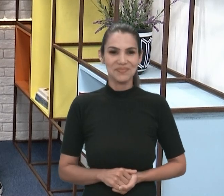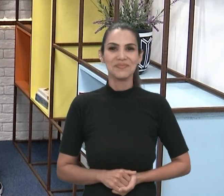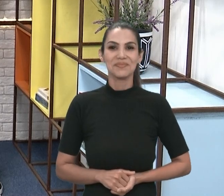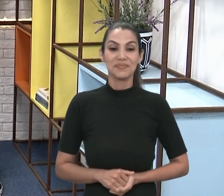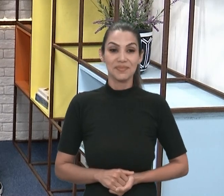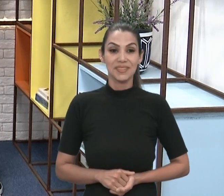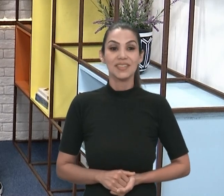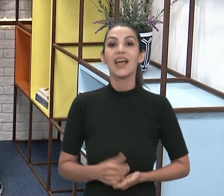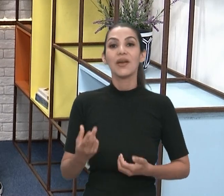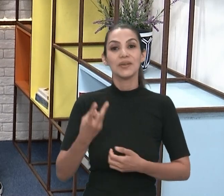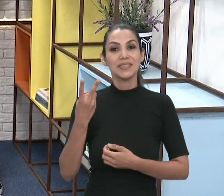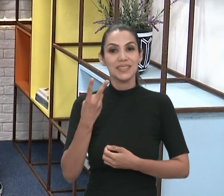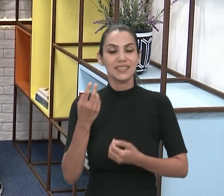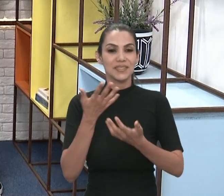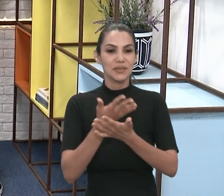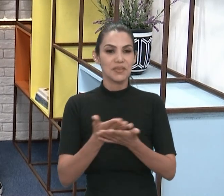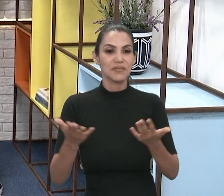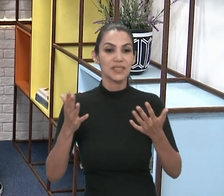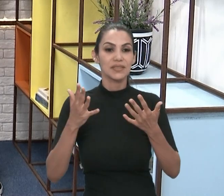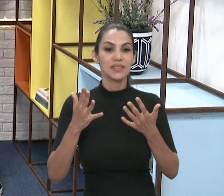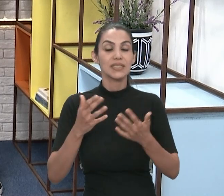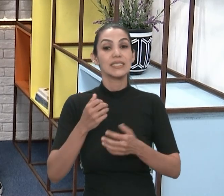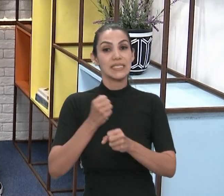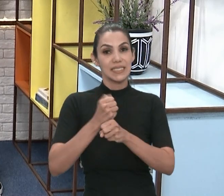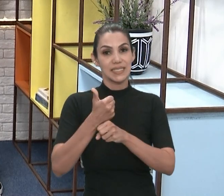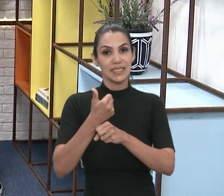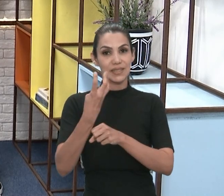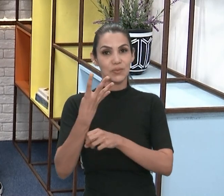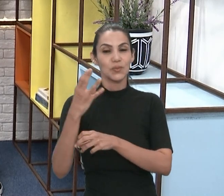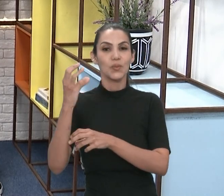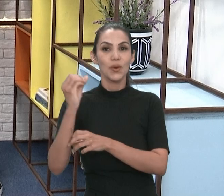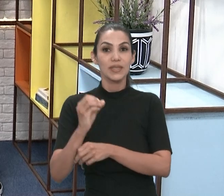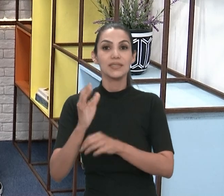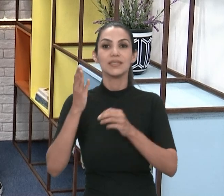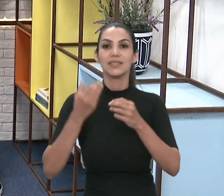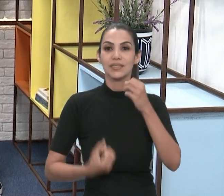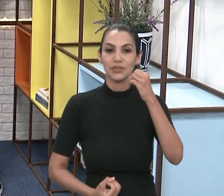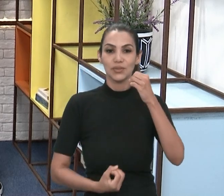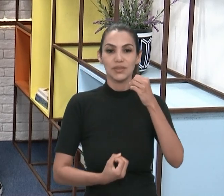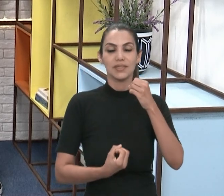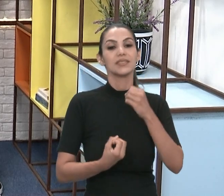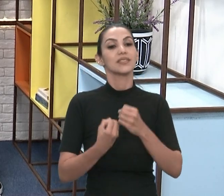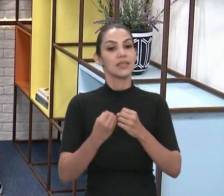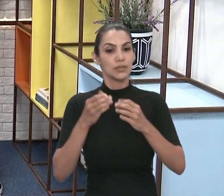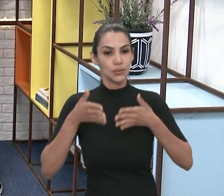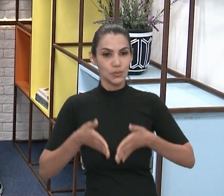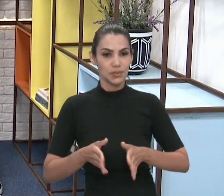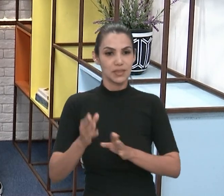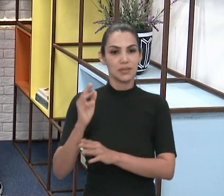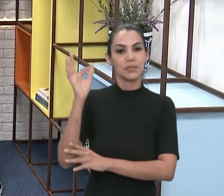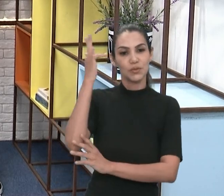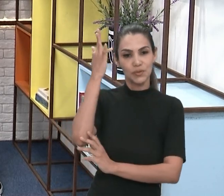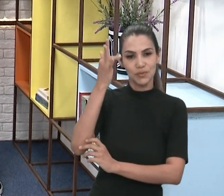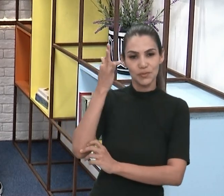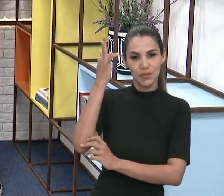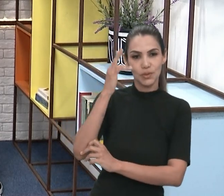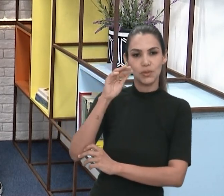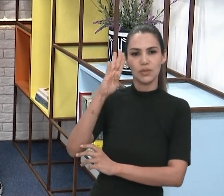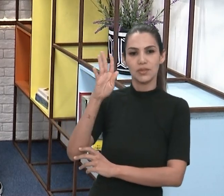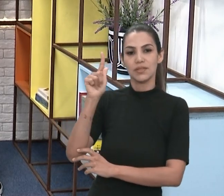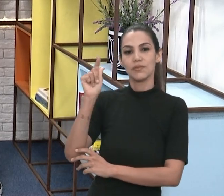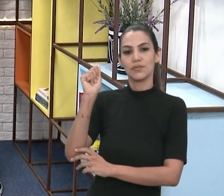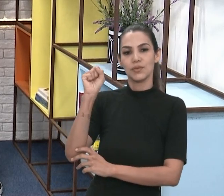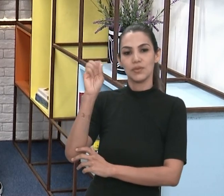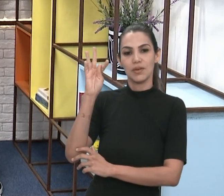um evento em comemoração aos 14, 140 anos de nascimento do filósofo poeta Gaston Bachelard.